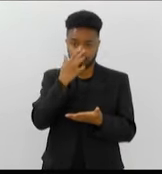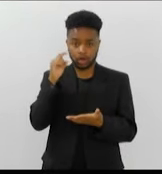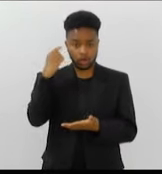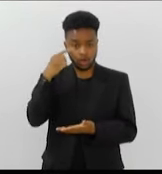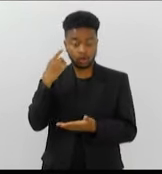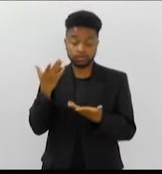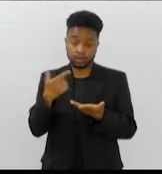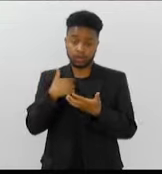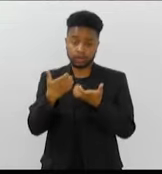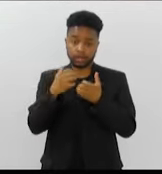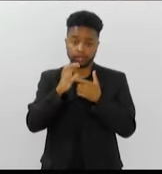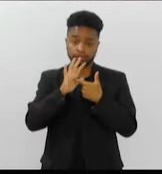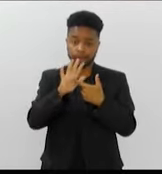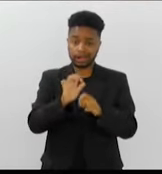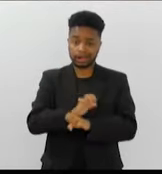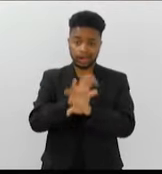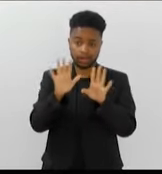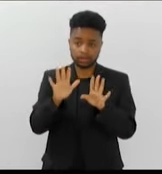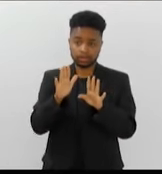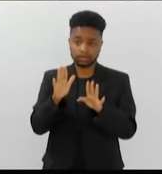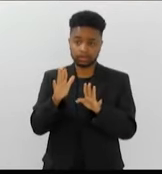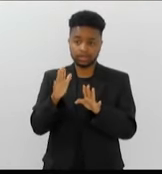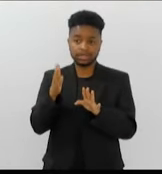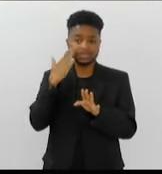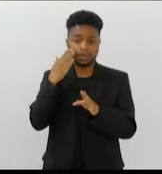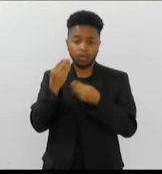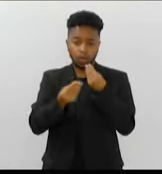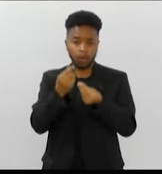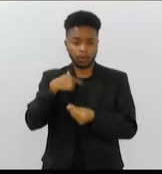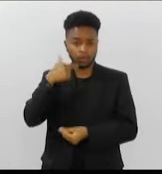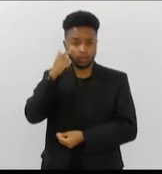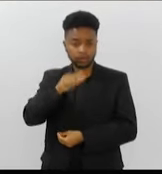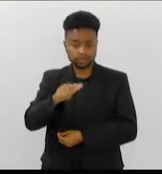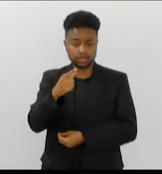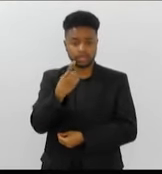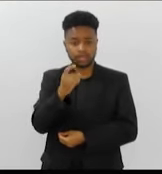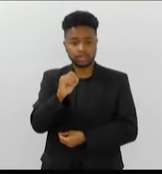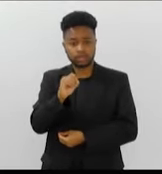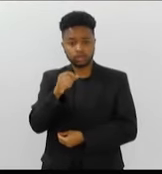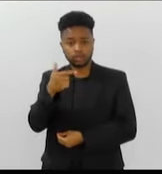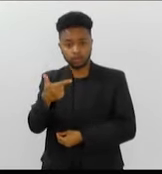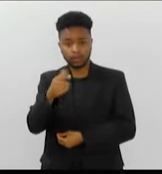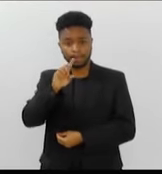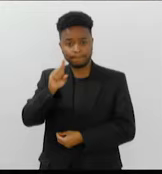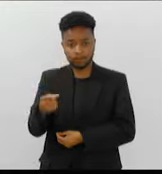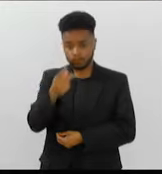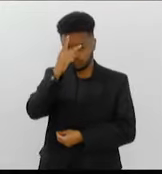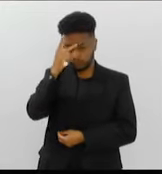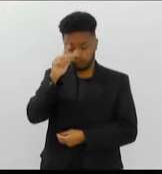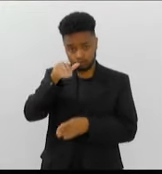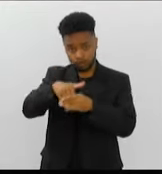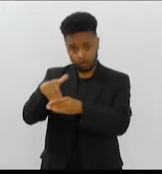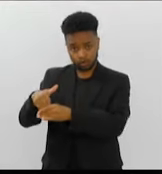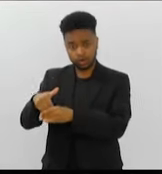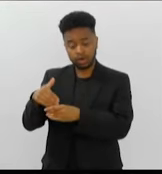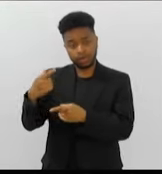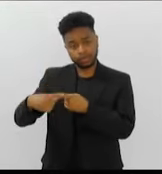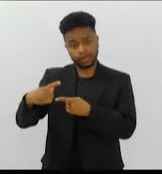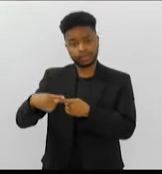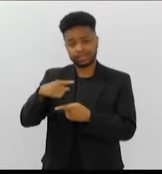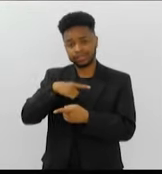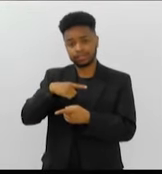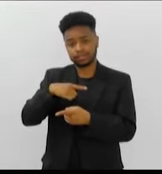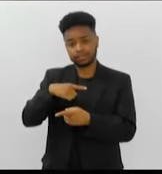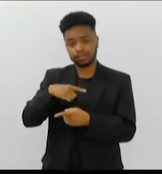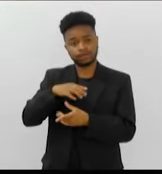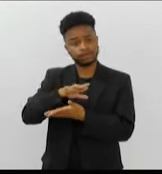deixar isso claro, Flávio. Sabe como é que eu fiz 102 mil votos, tendo sido um dos caras mais votados dessa casa, graças a Deus, graças